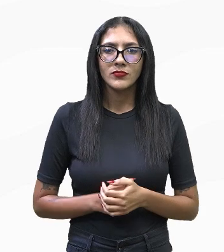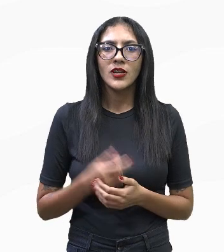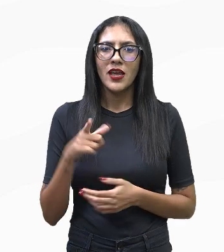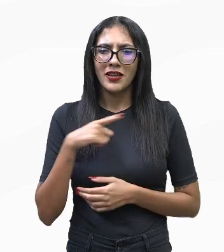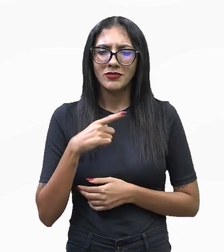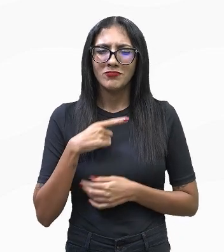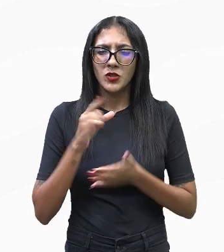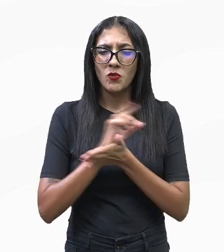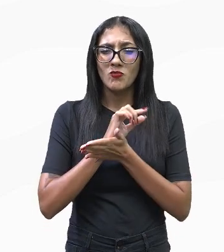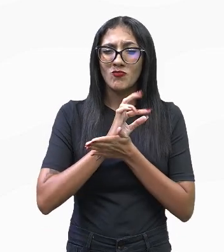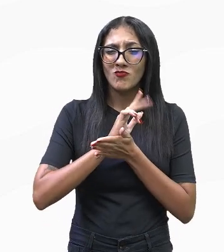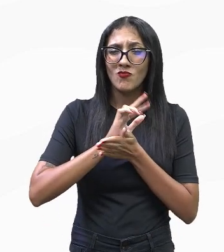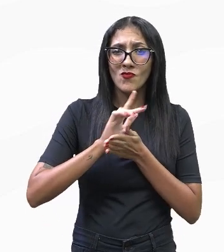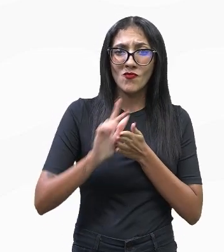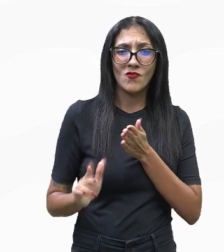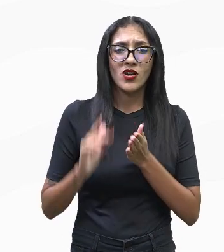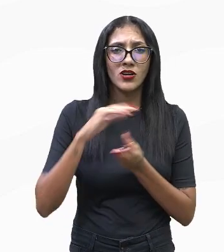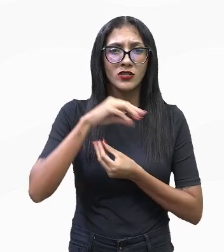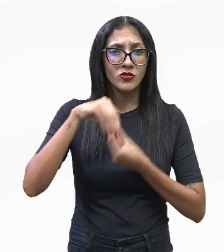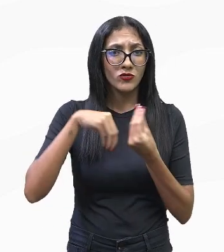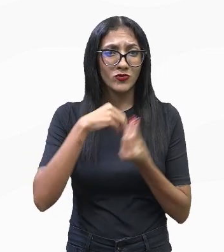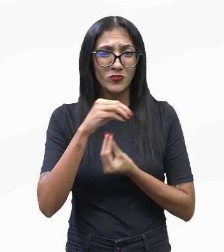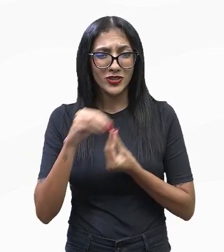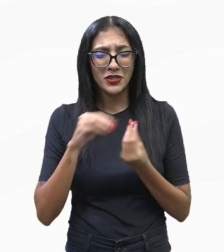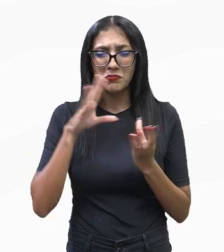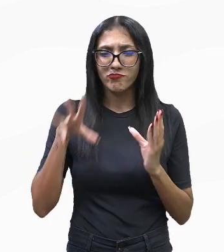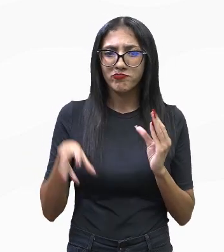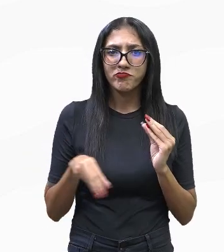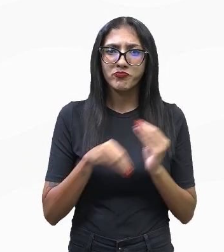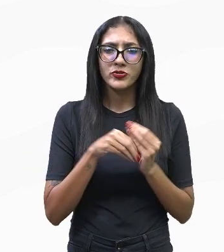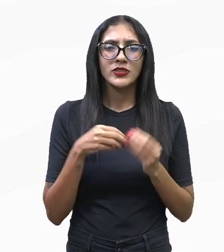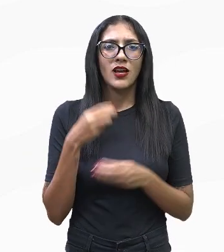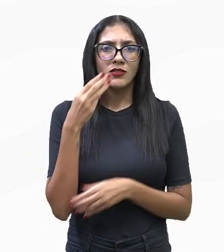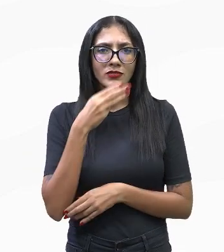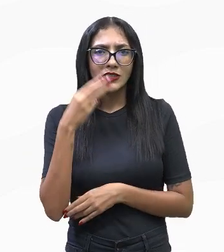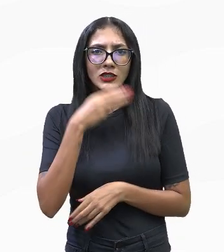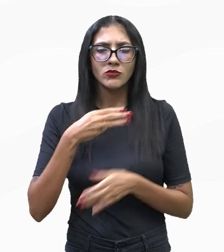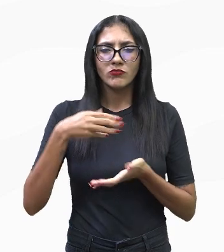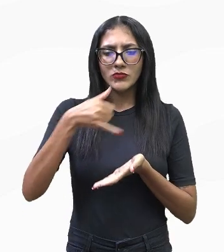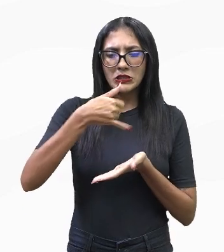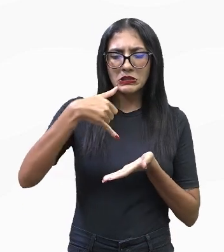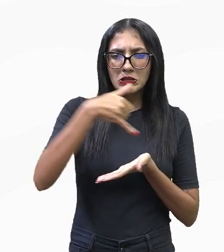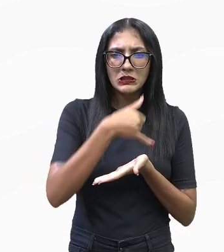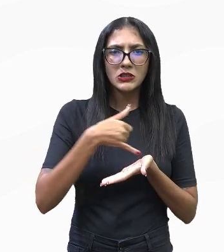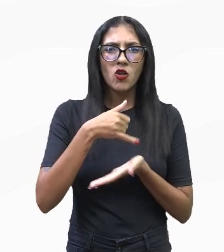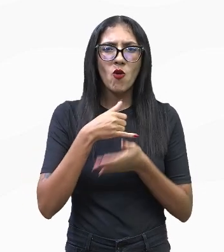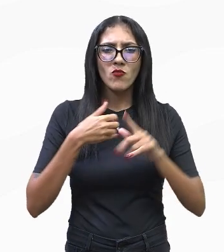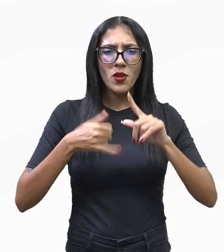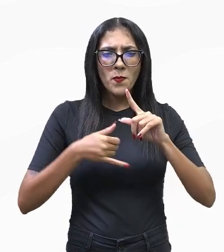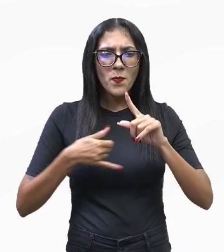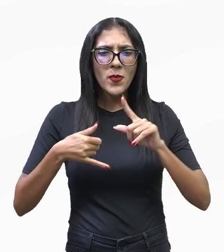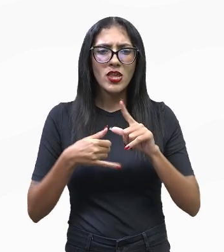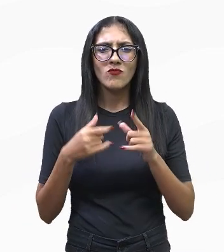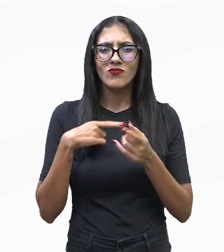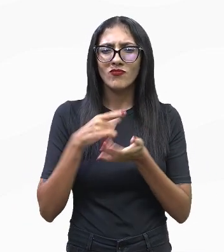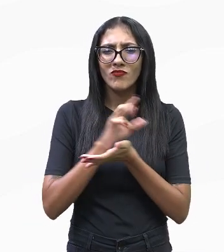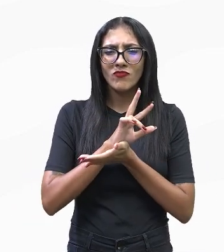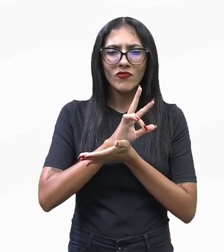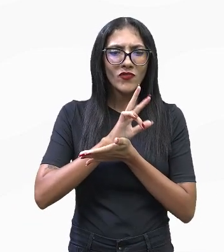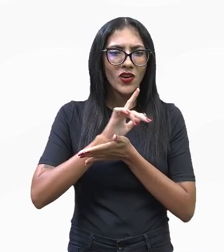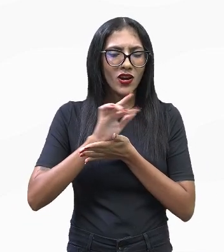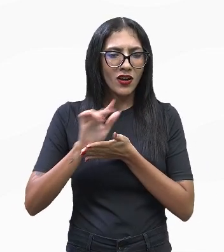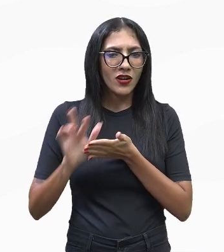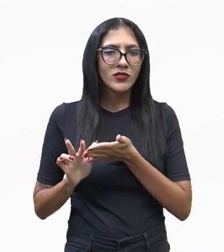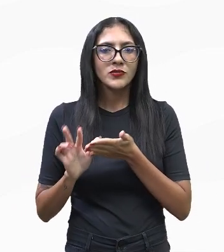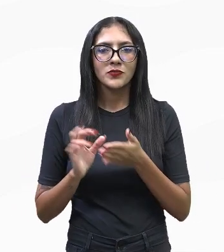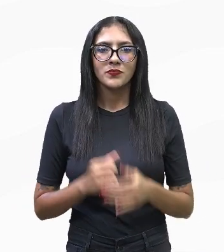formulação industrial muito mais açúcar, muito mais sal, óleo, gorduras saturadas que causam problemas de saúde,